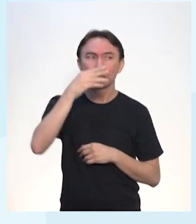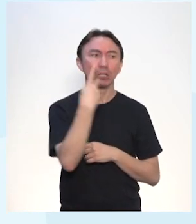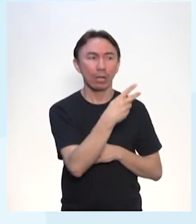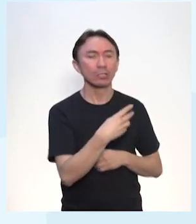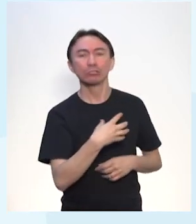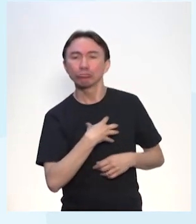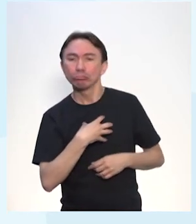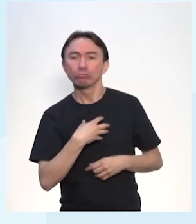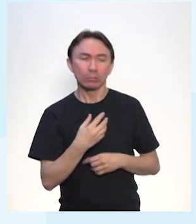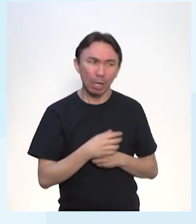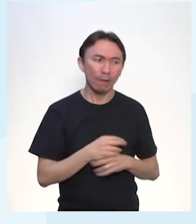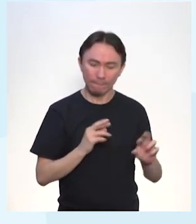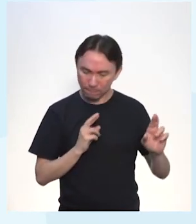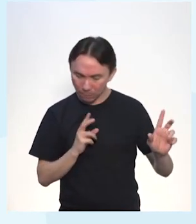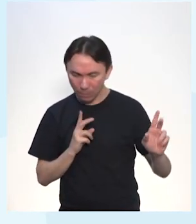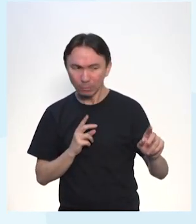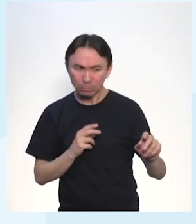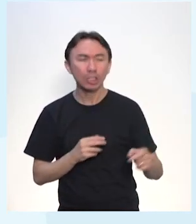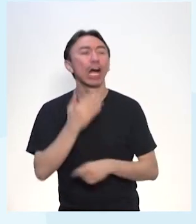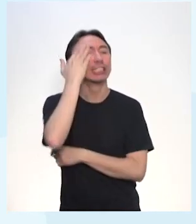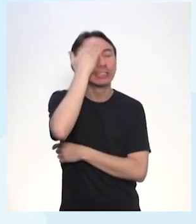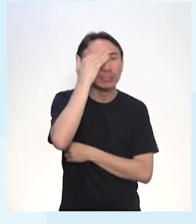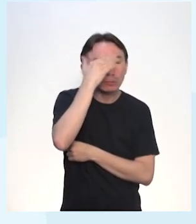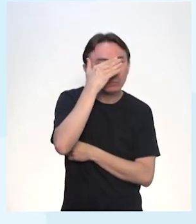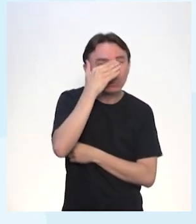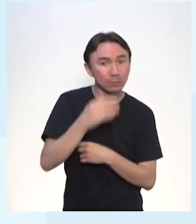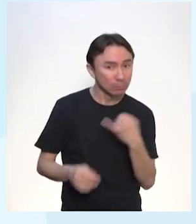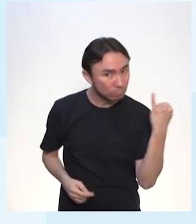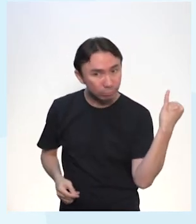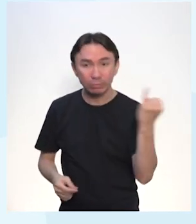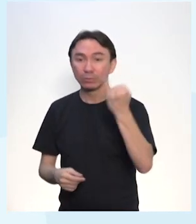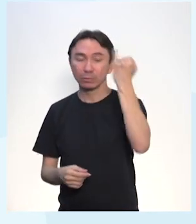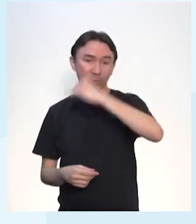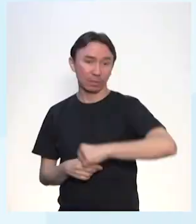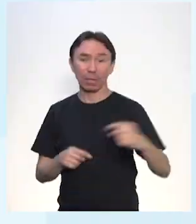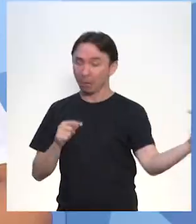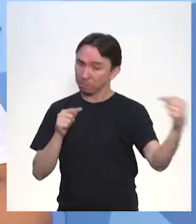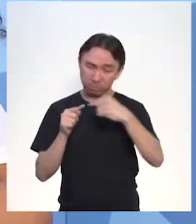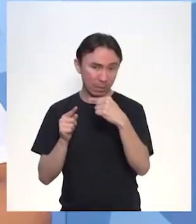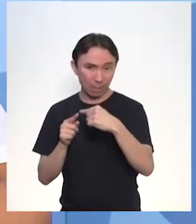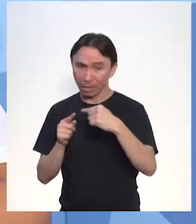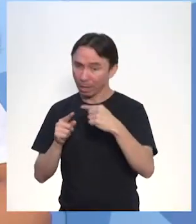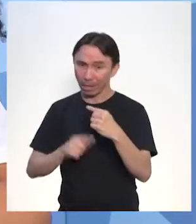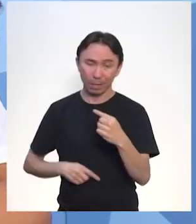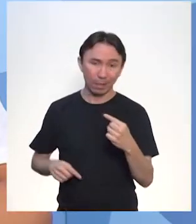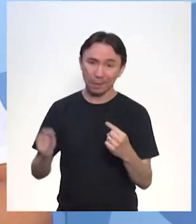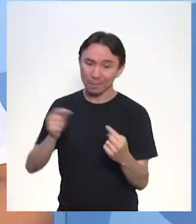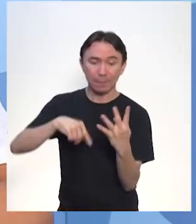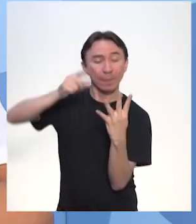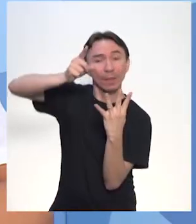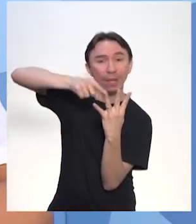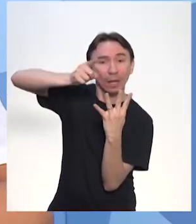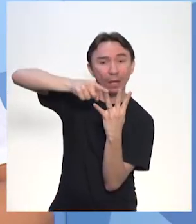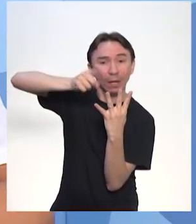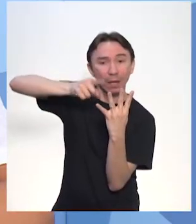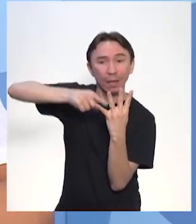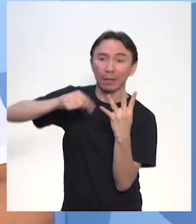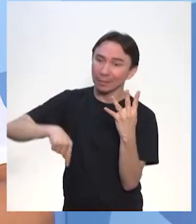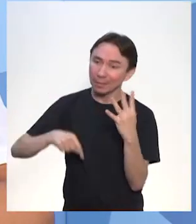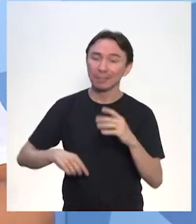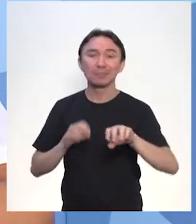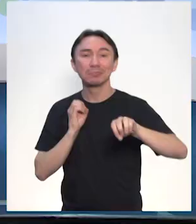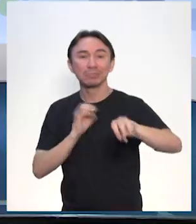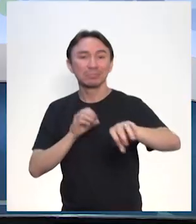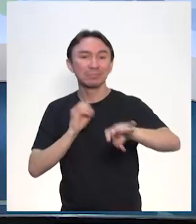diferentes do nosso, que tem a ver com o pilar da educação, não tem a ver, Dudinha? Sim, tem bastante a ver com todos os pilares da educação,